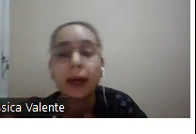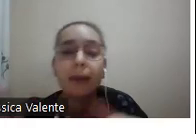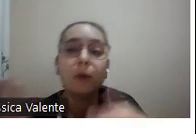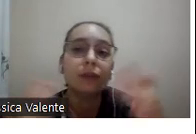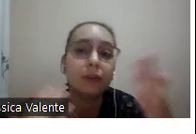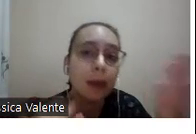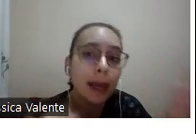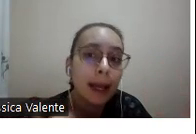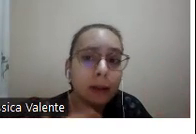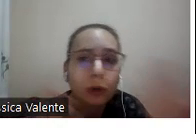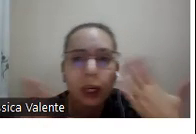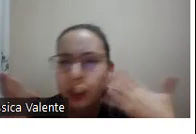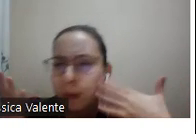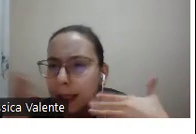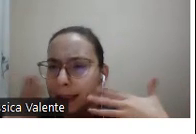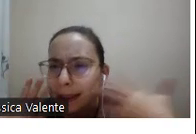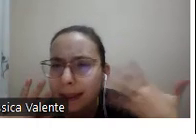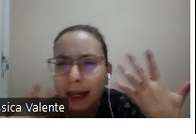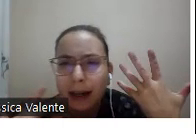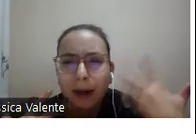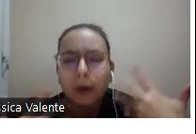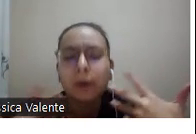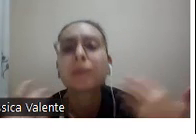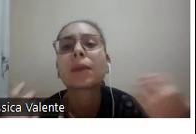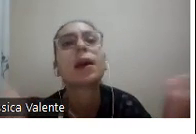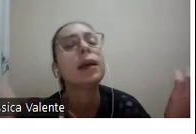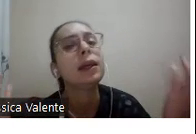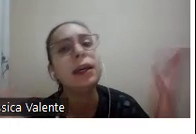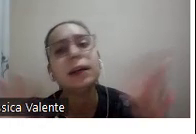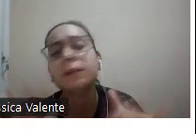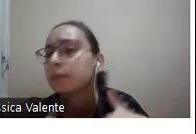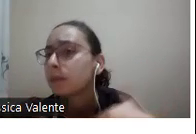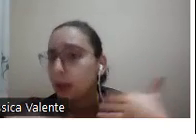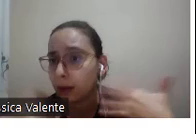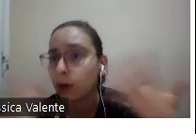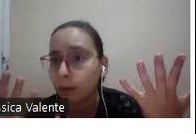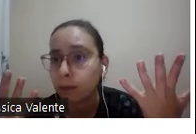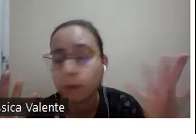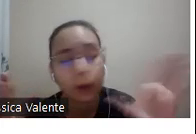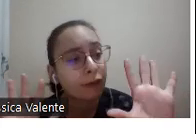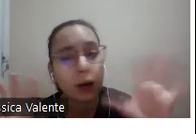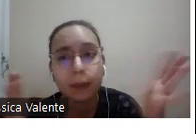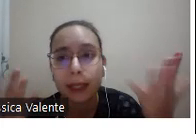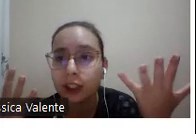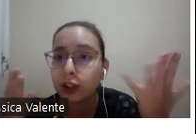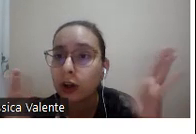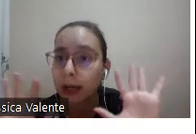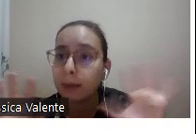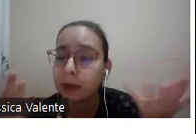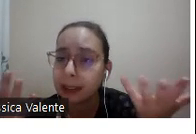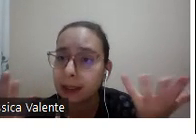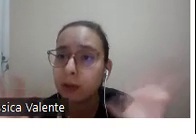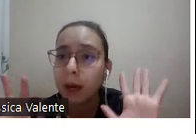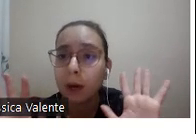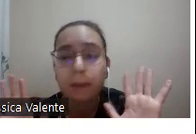mão, movimento, expressão e a forma que a gente coloca